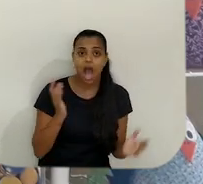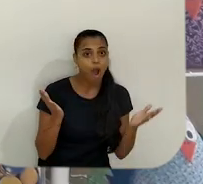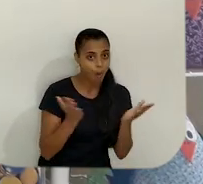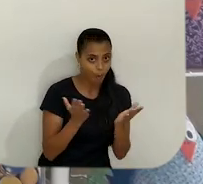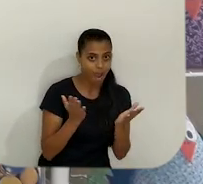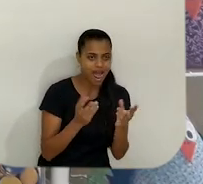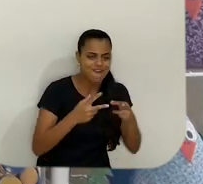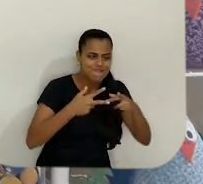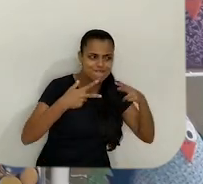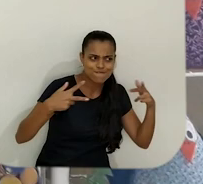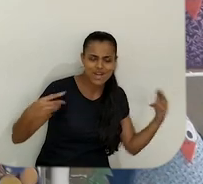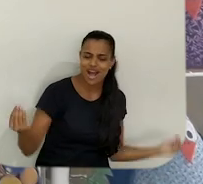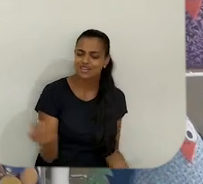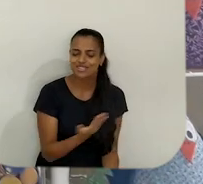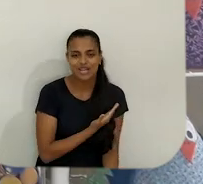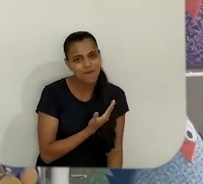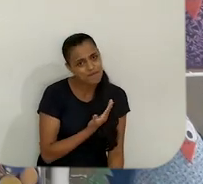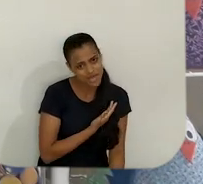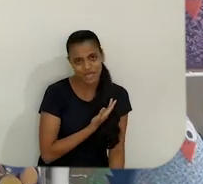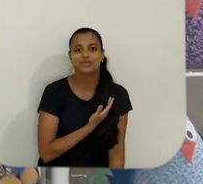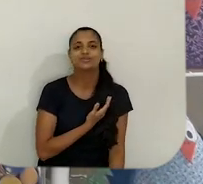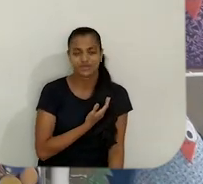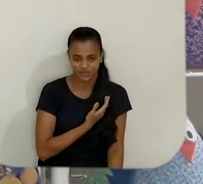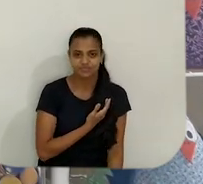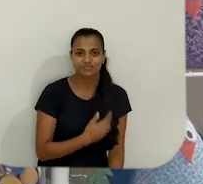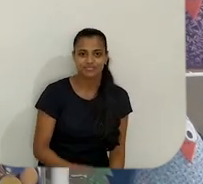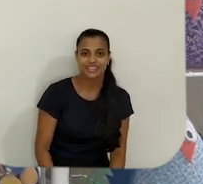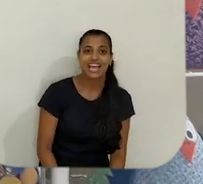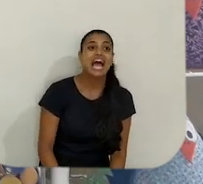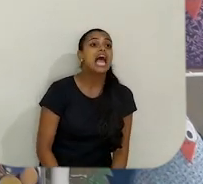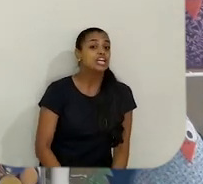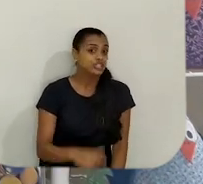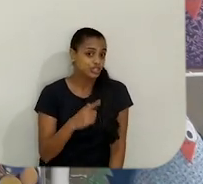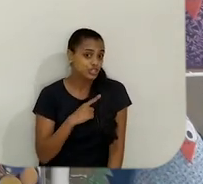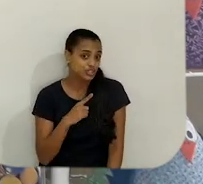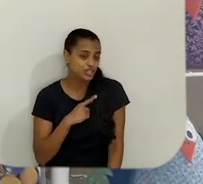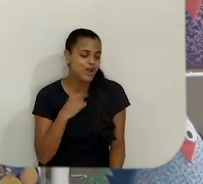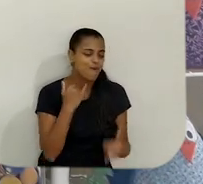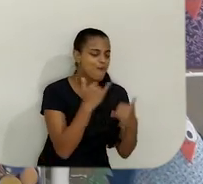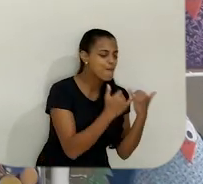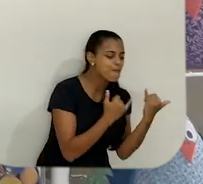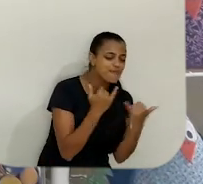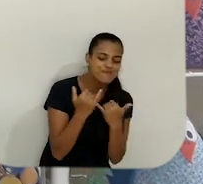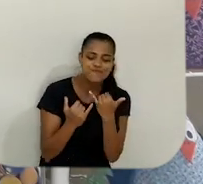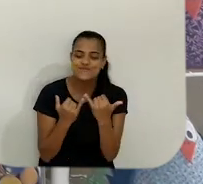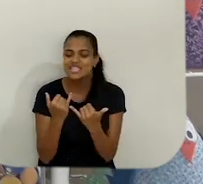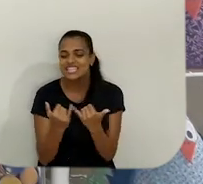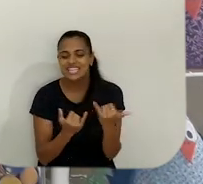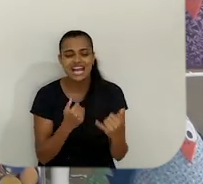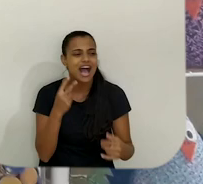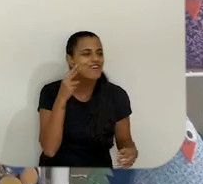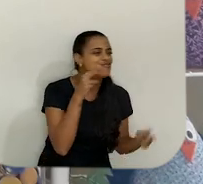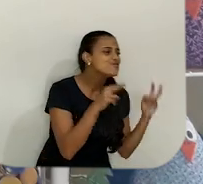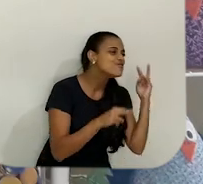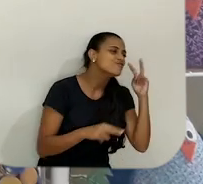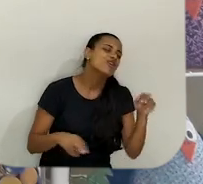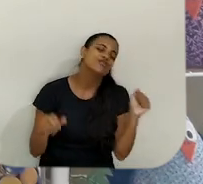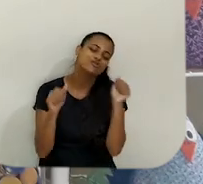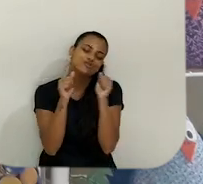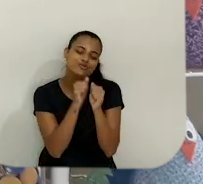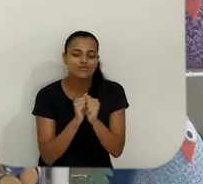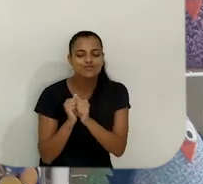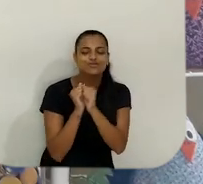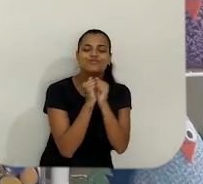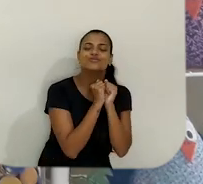e ainda ia fazer mas tinha com quem compartilhar suas histórias o que viu o que viveu